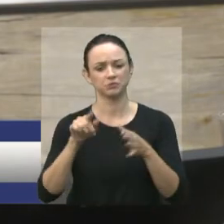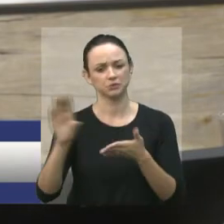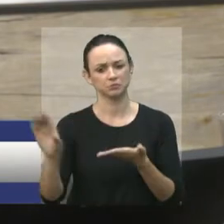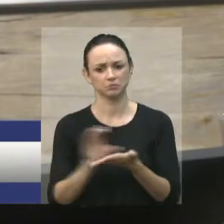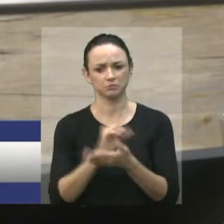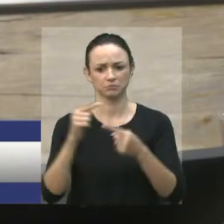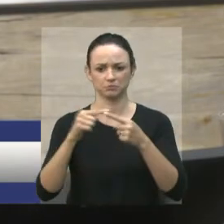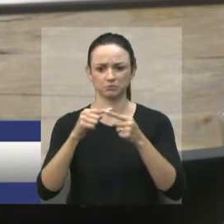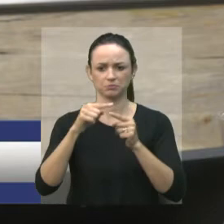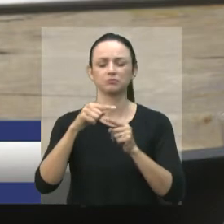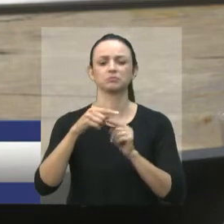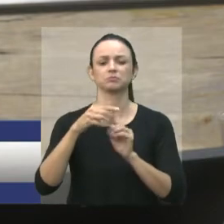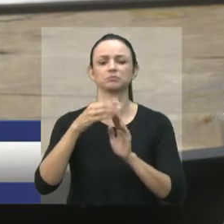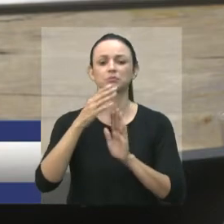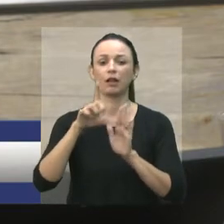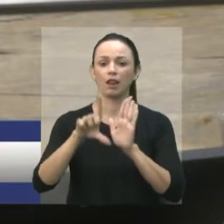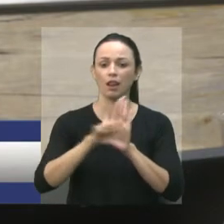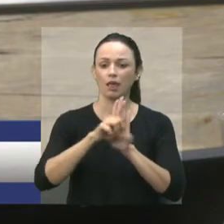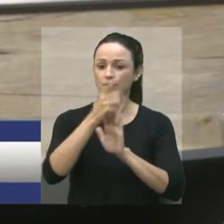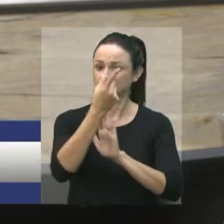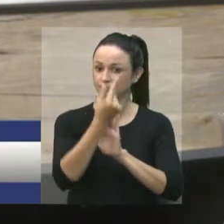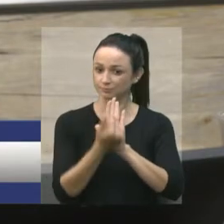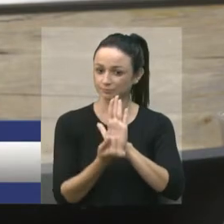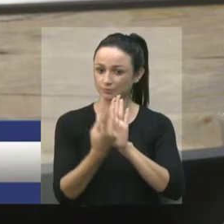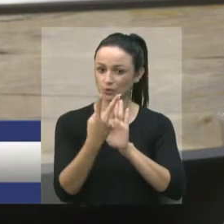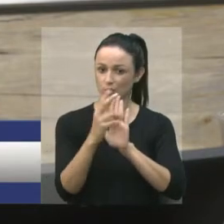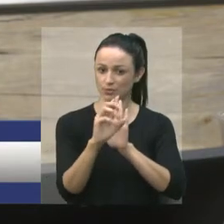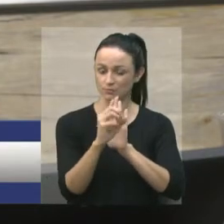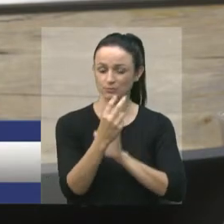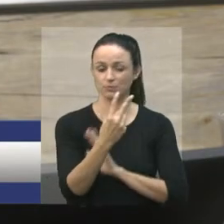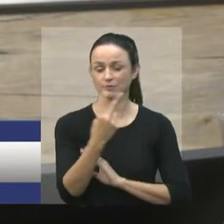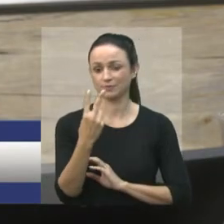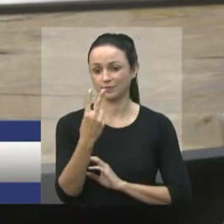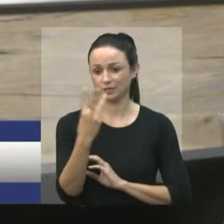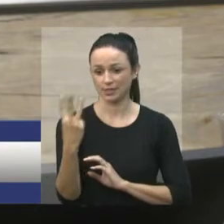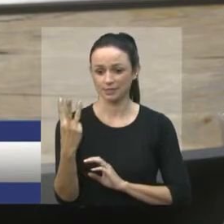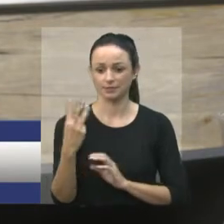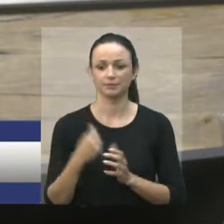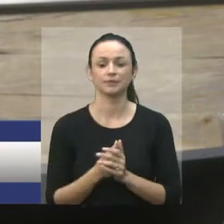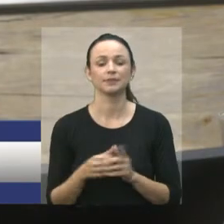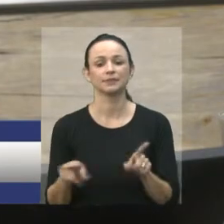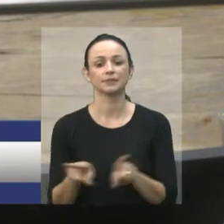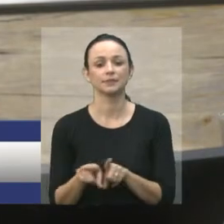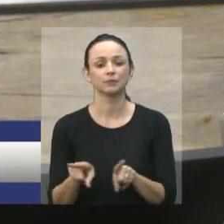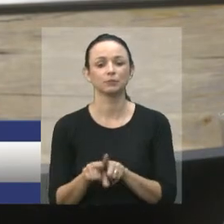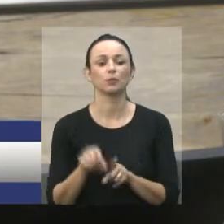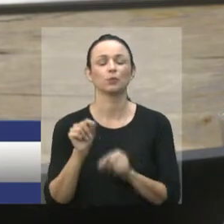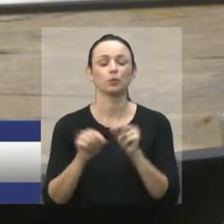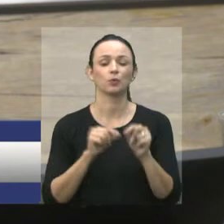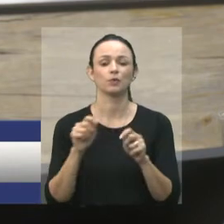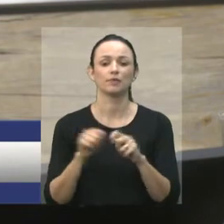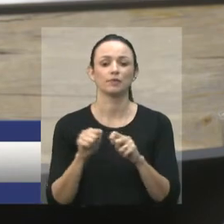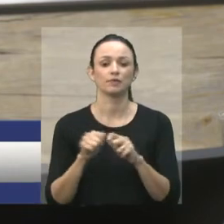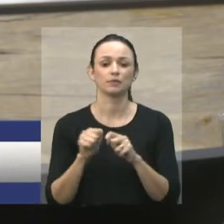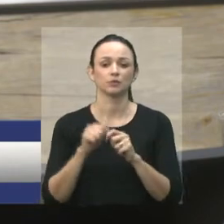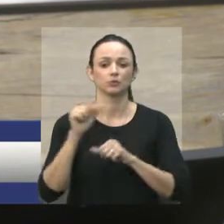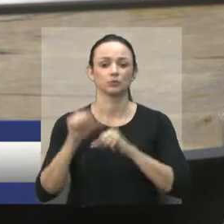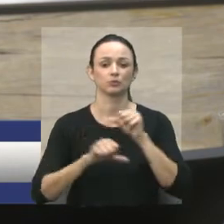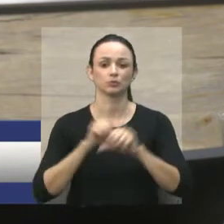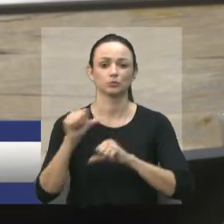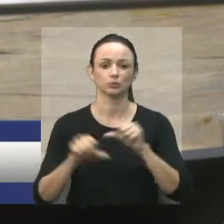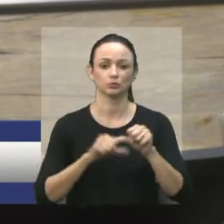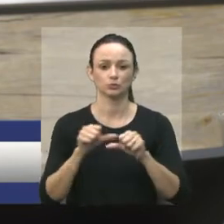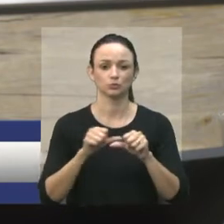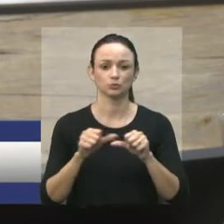recursos correspondentes na lei orçamentária para o exercício financeiro de 2023, bem como promovidas as alterações